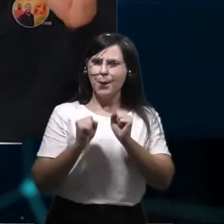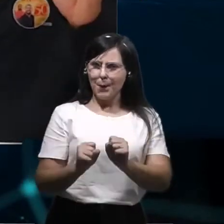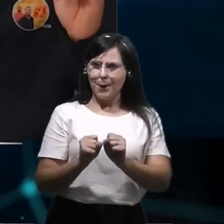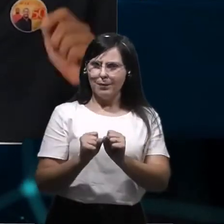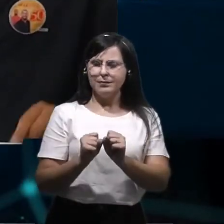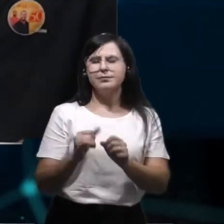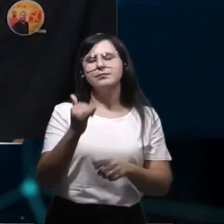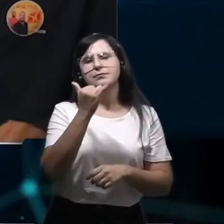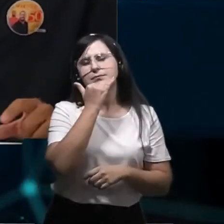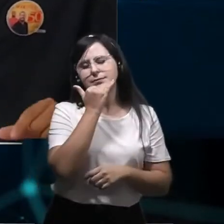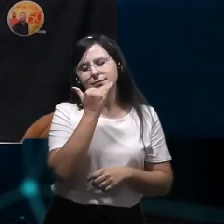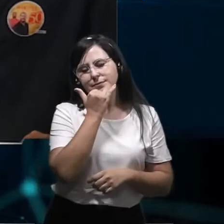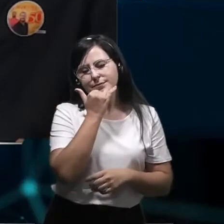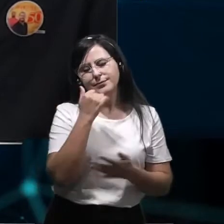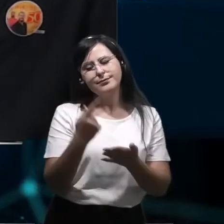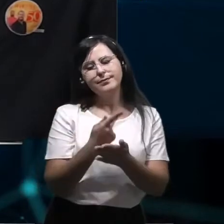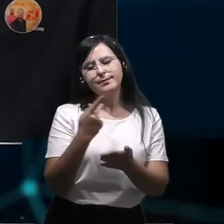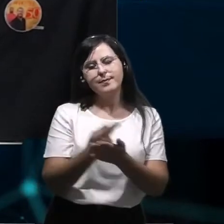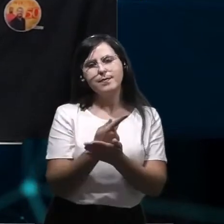prefeitura,